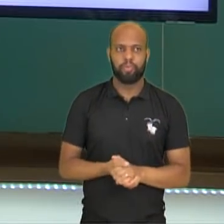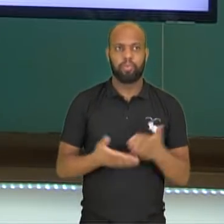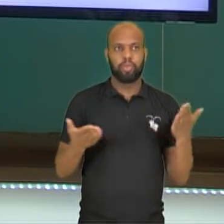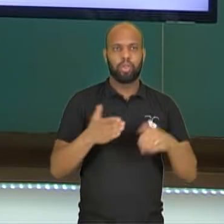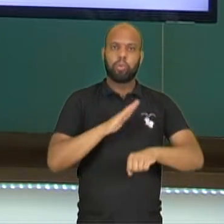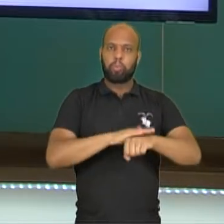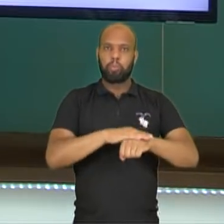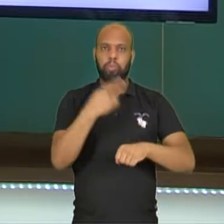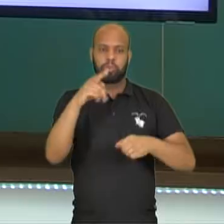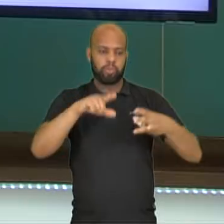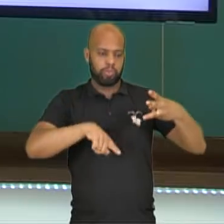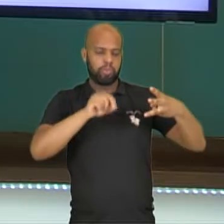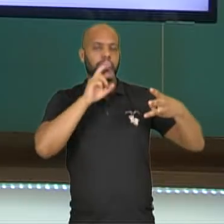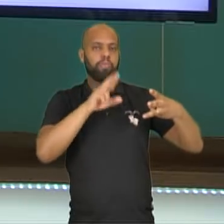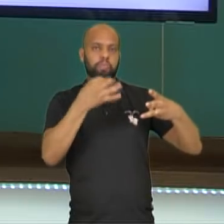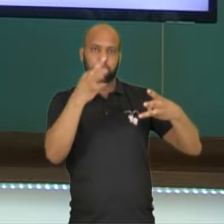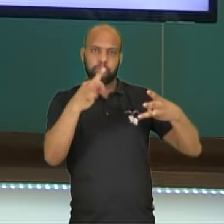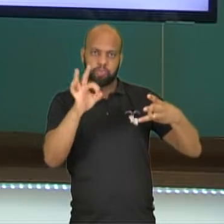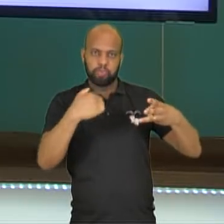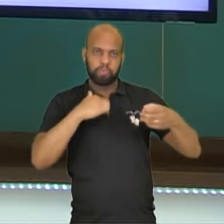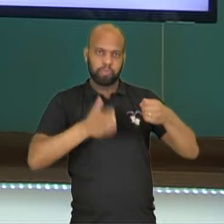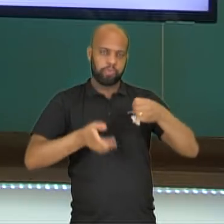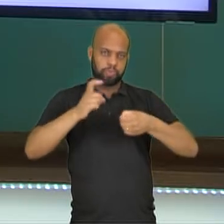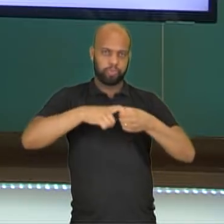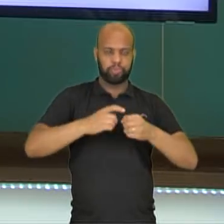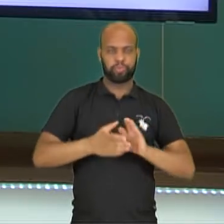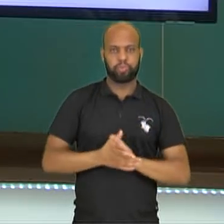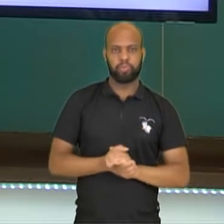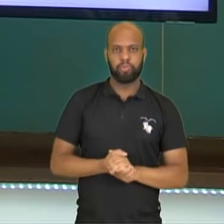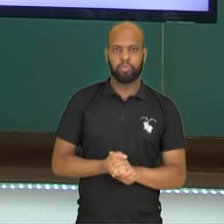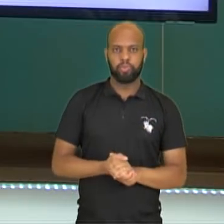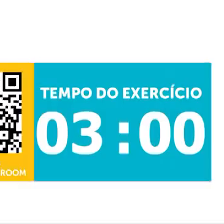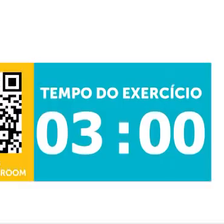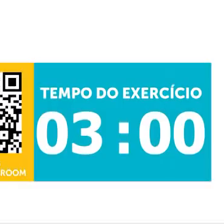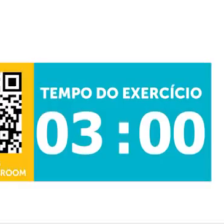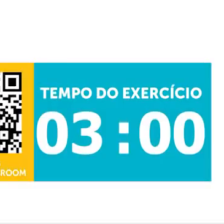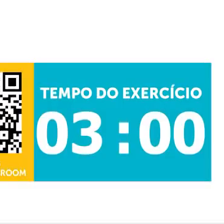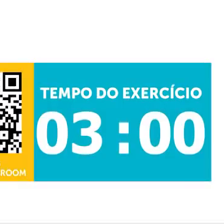Vamos lá. Qual dessas questões está correta? Daqui a pouco a gente responde essa questão.